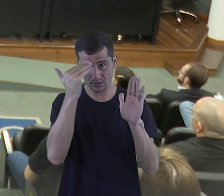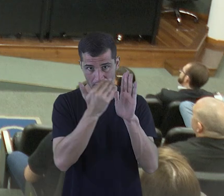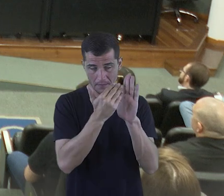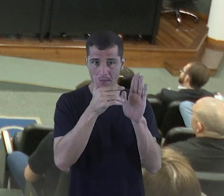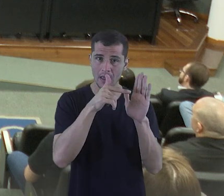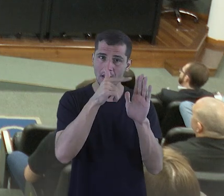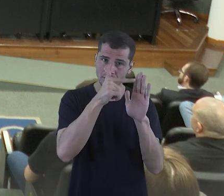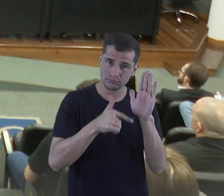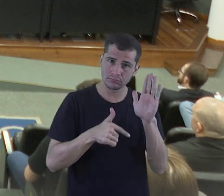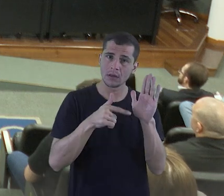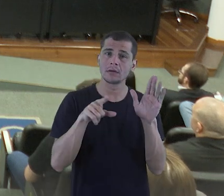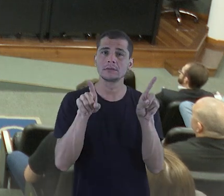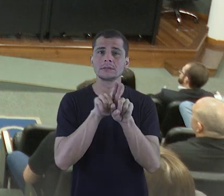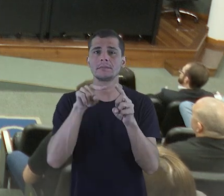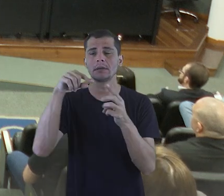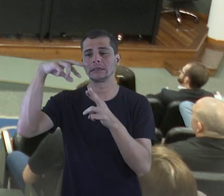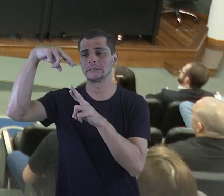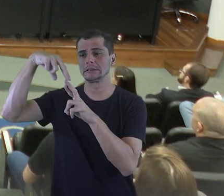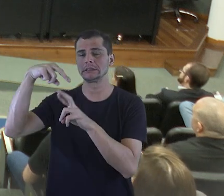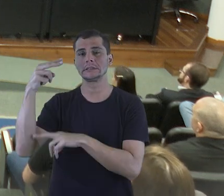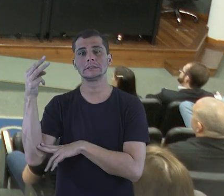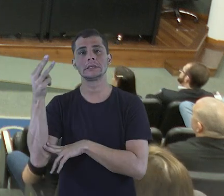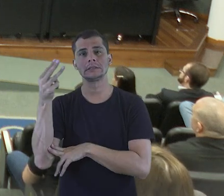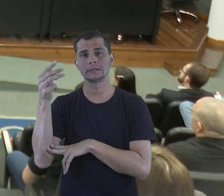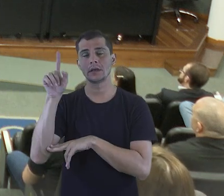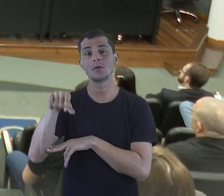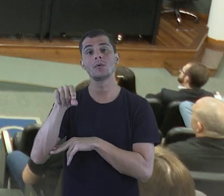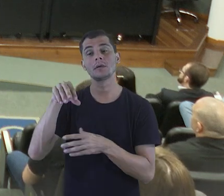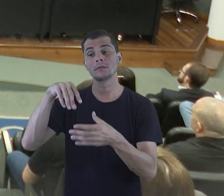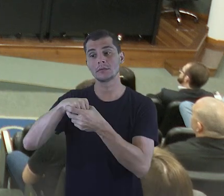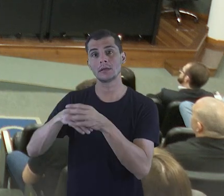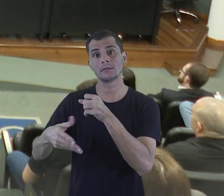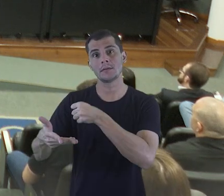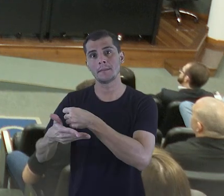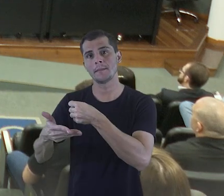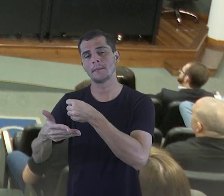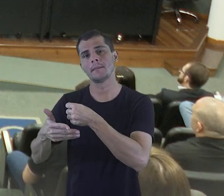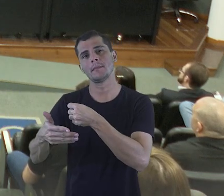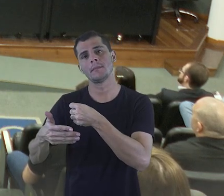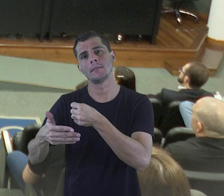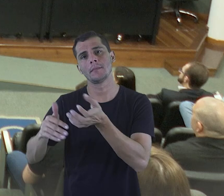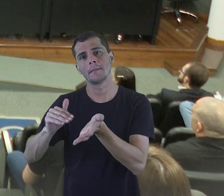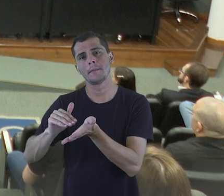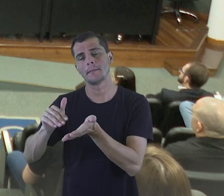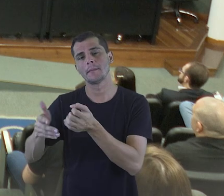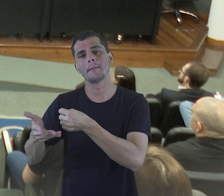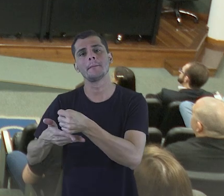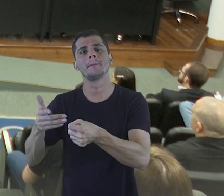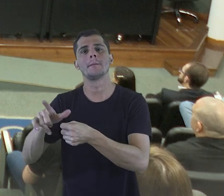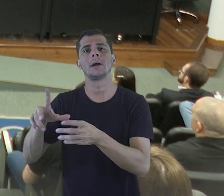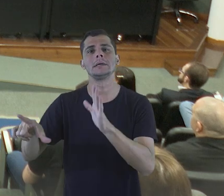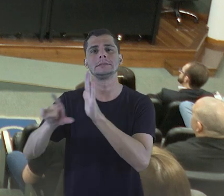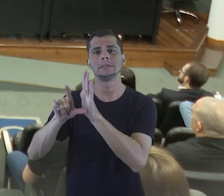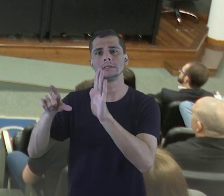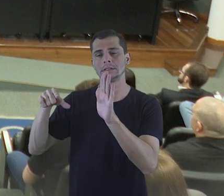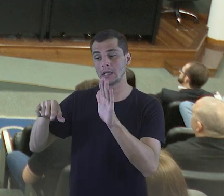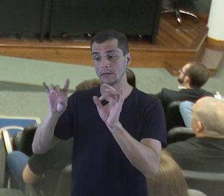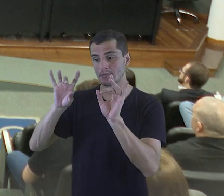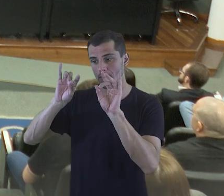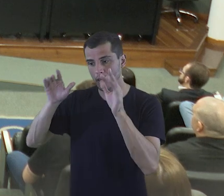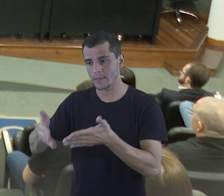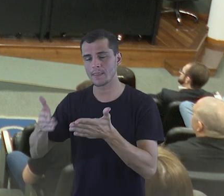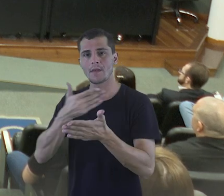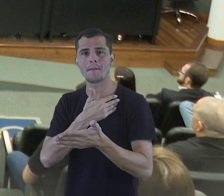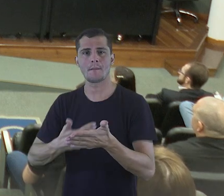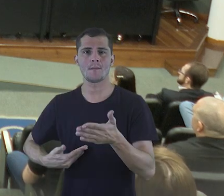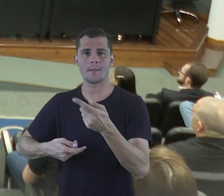e o inciso terceiro ele ainda traz uma base legal adicional que é específica administração pública porque